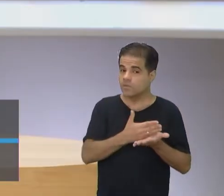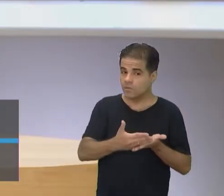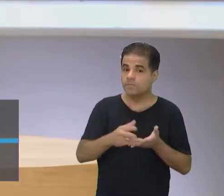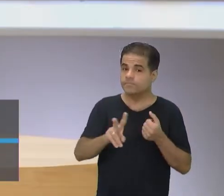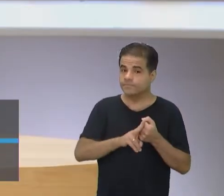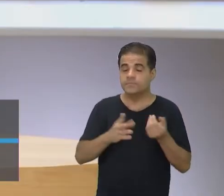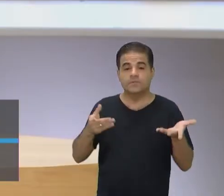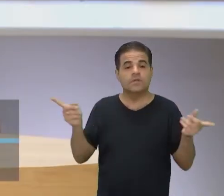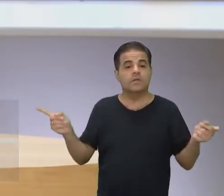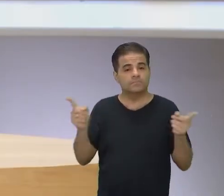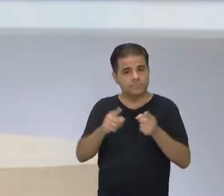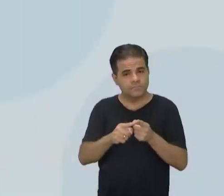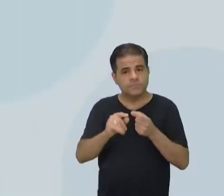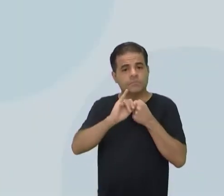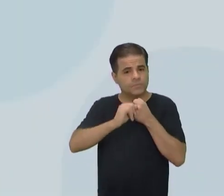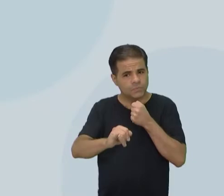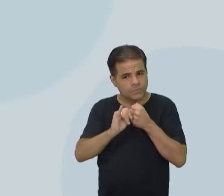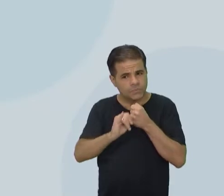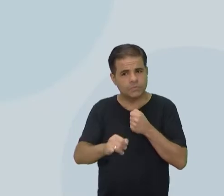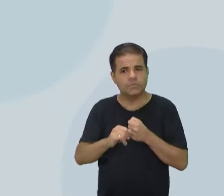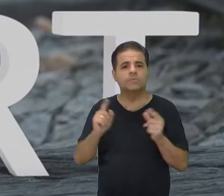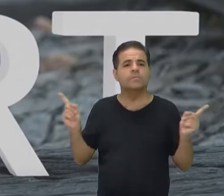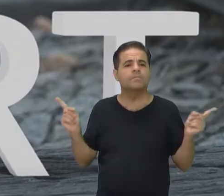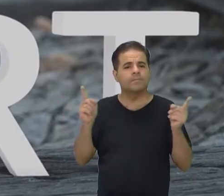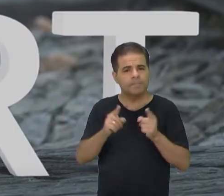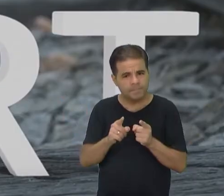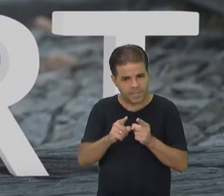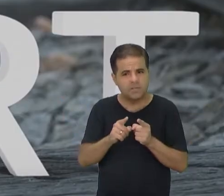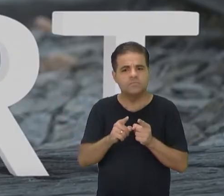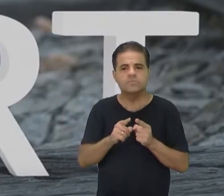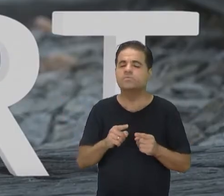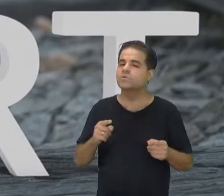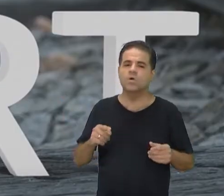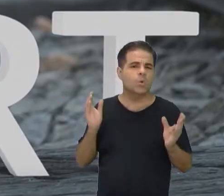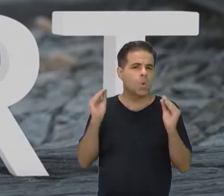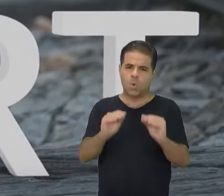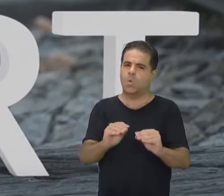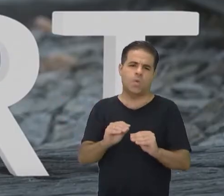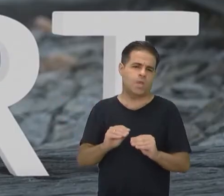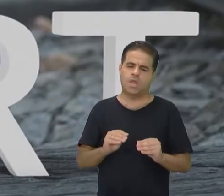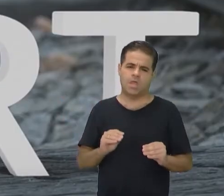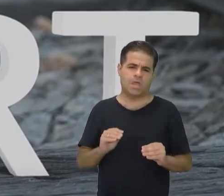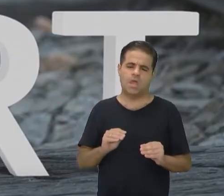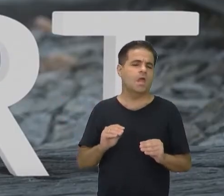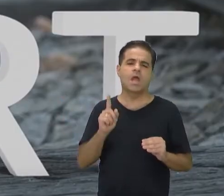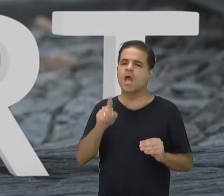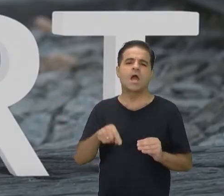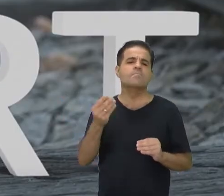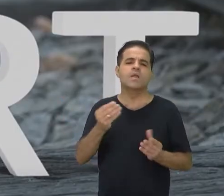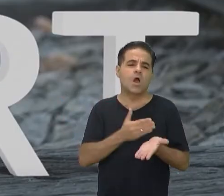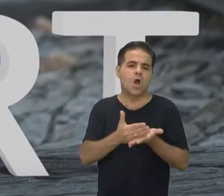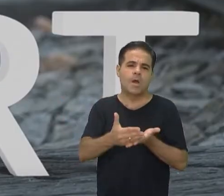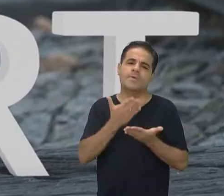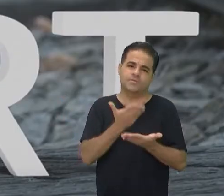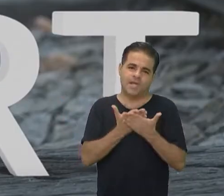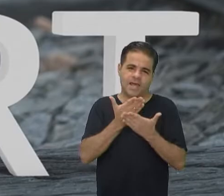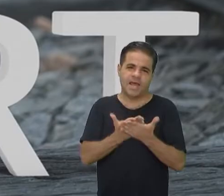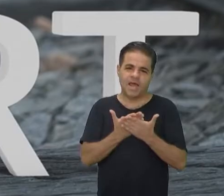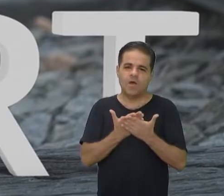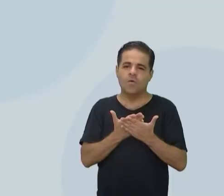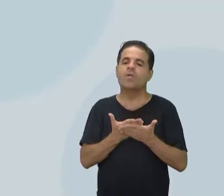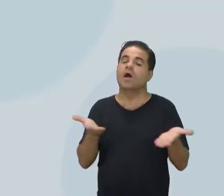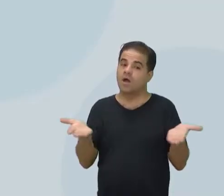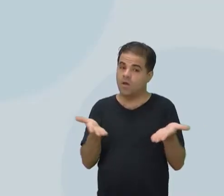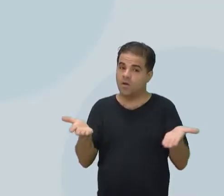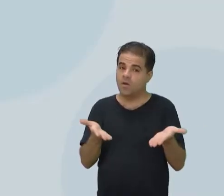gente tá no mini conto. Menos é mais. Eu não coloquei menos é mais à toa. E agora a gente vai para o começo da aula, né? Agora